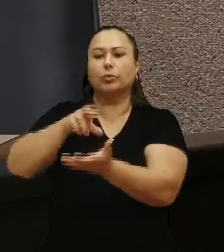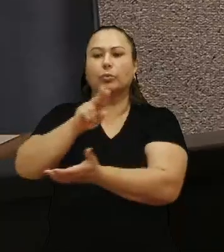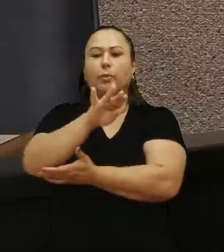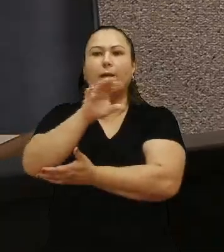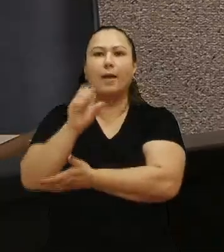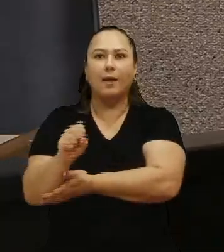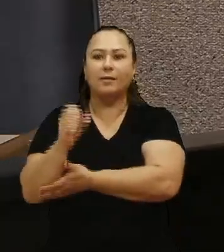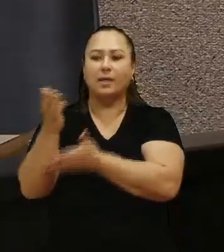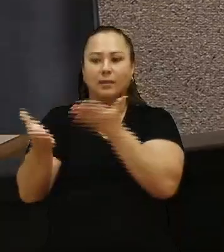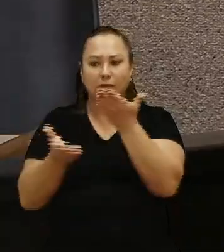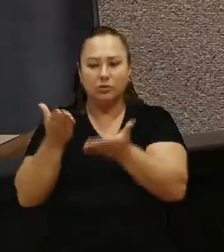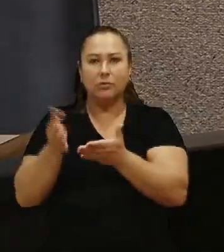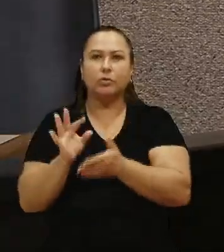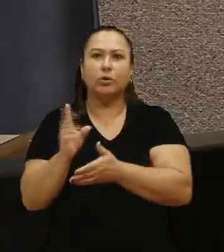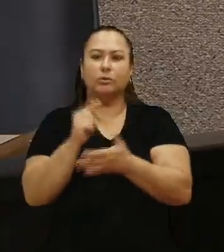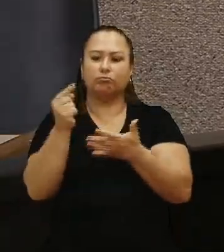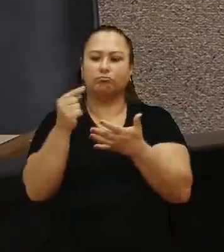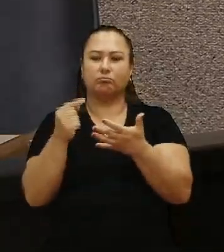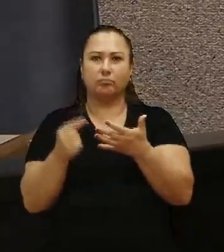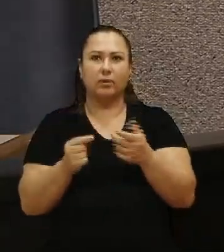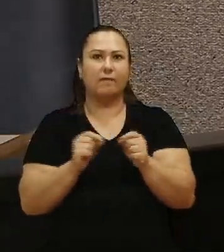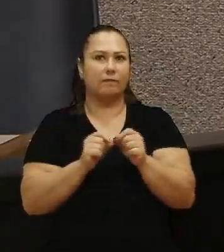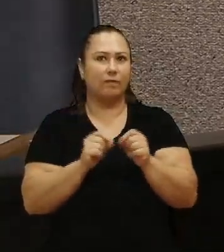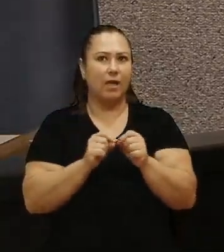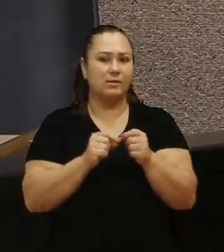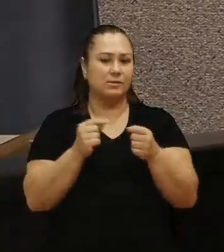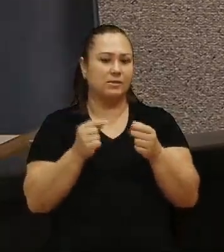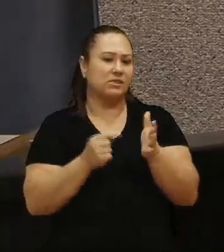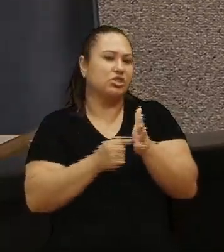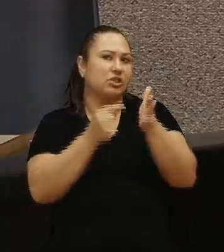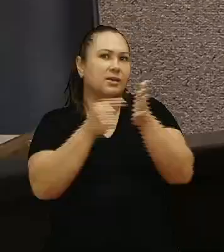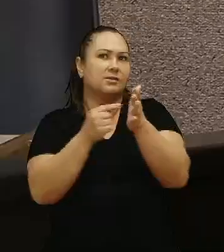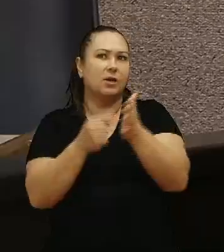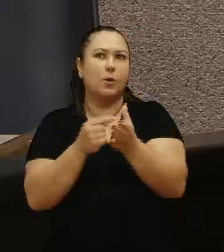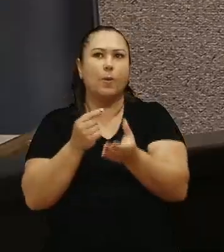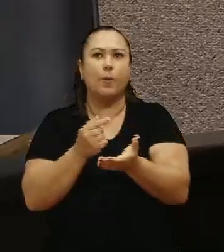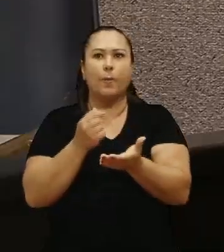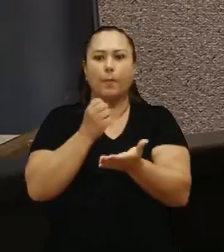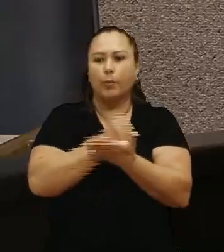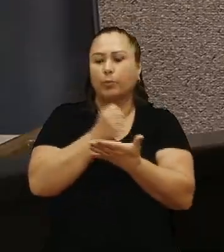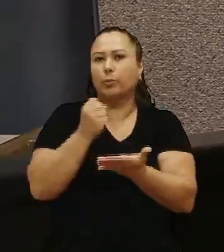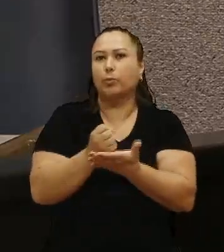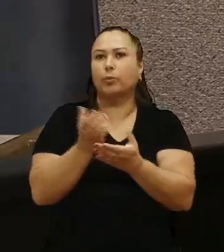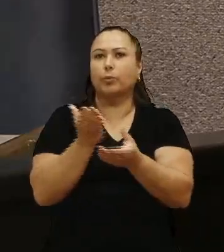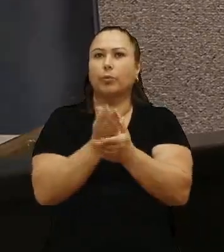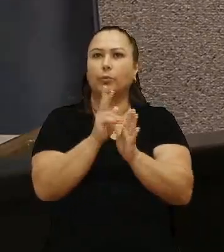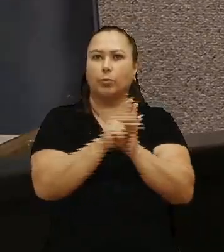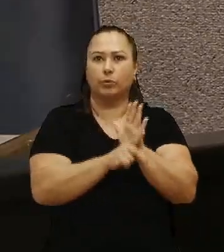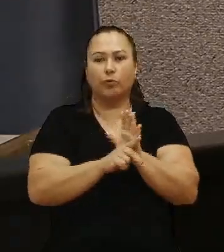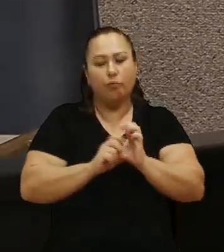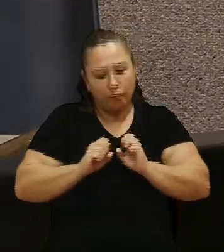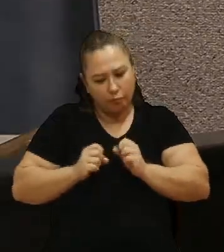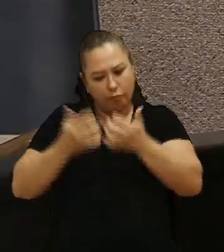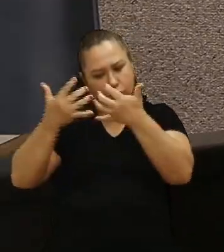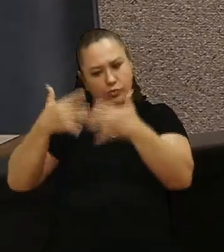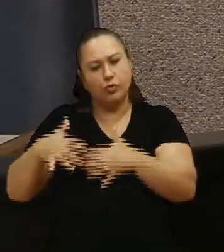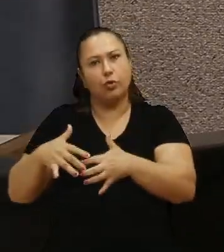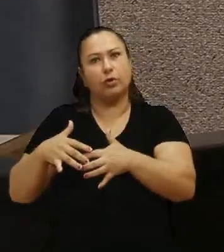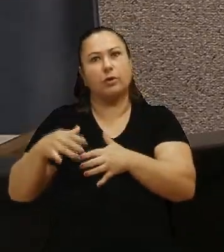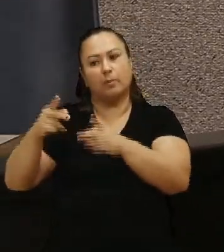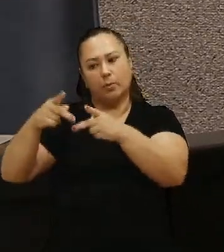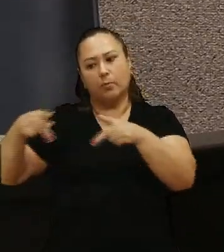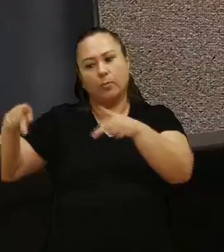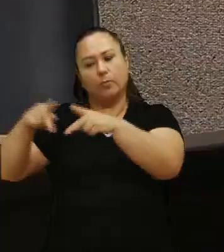que todas essas coisas que a gente muitas vezes faz por indicação, por protocolar projetos e tudo mais, funcionem, a população entende